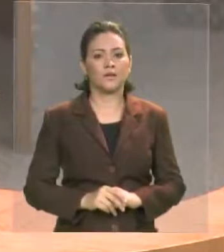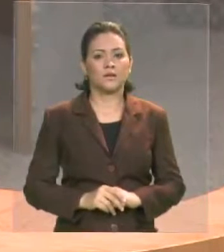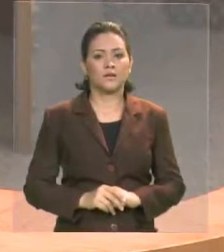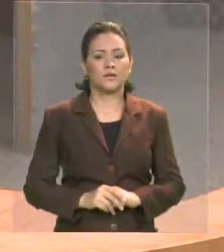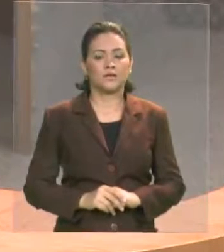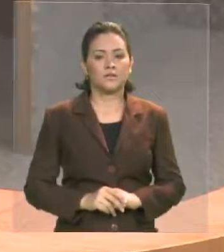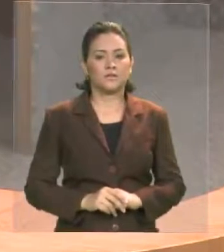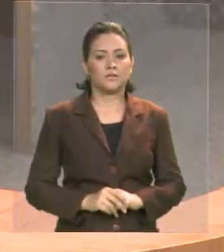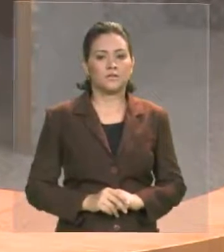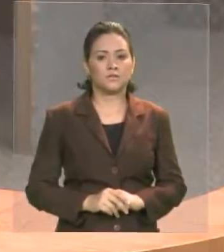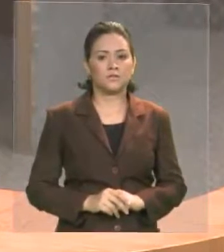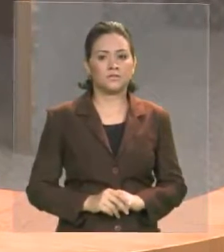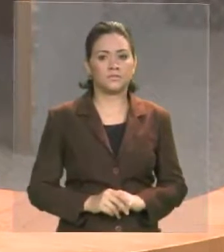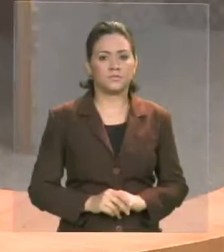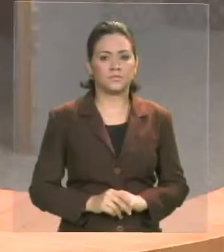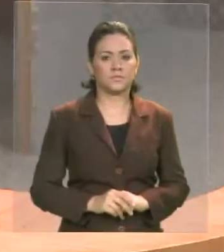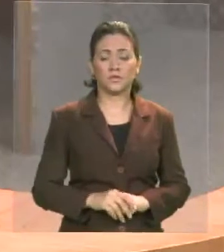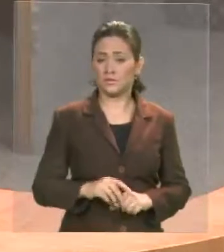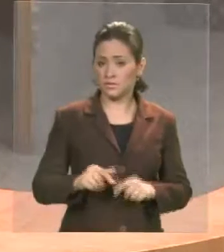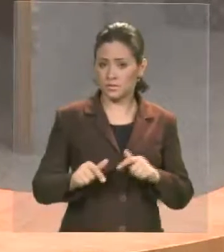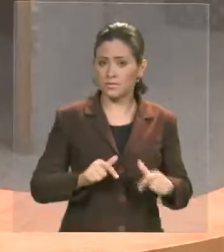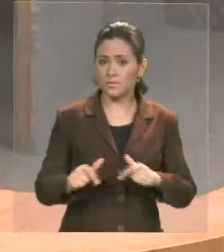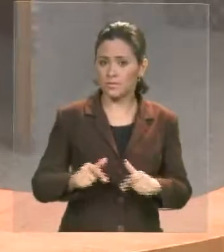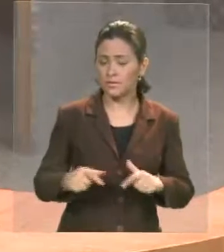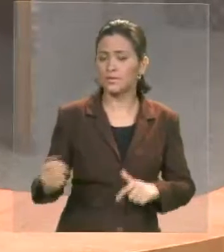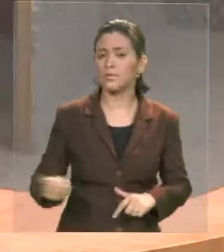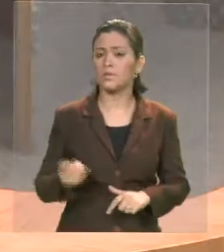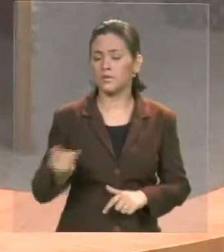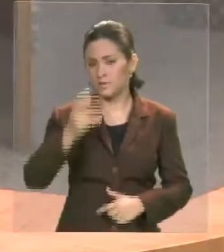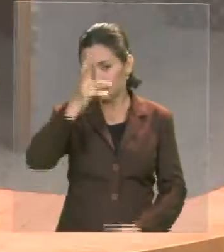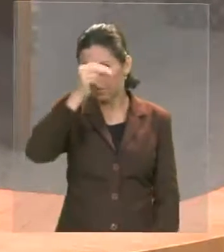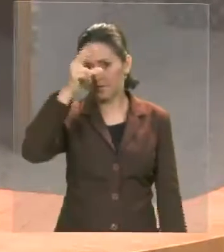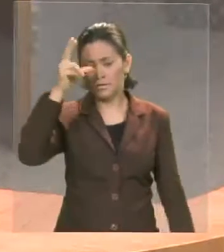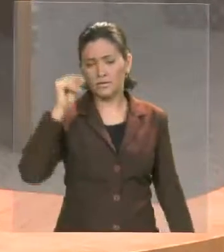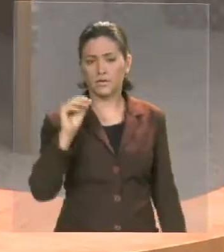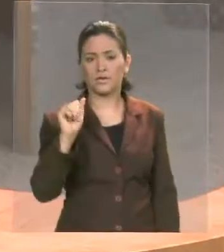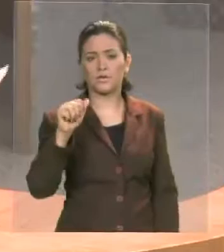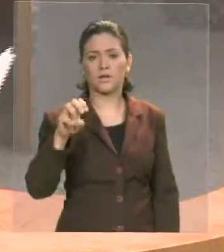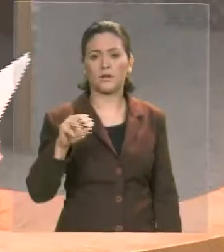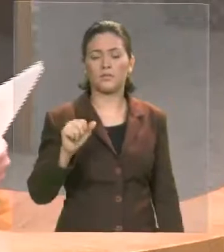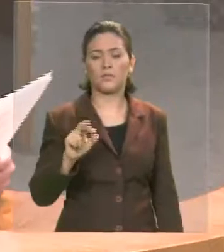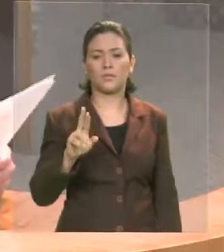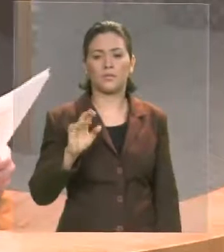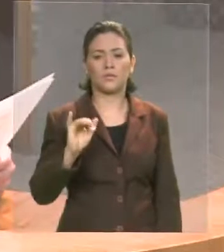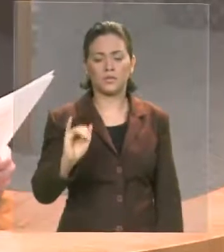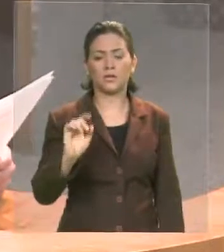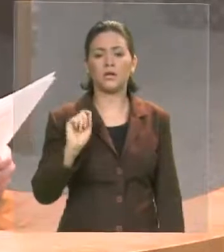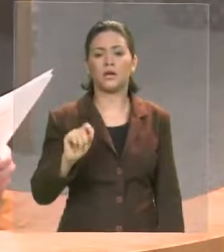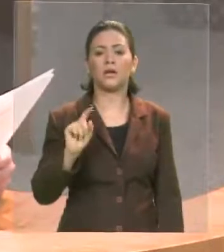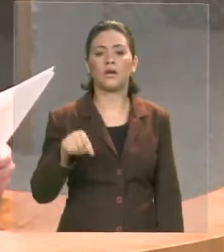empenho do prefeito Amauri, que é a construção